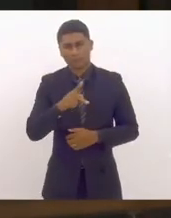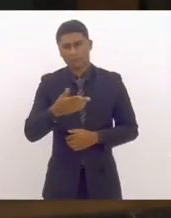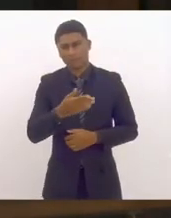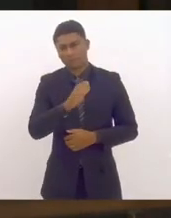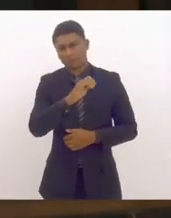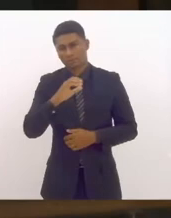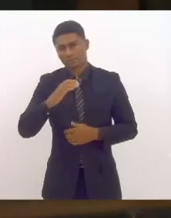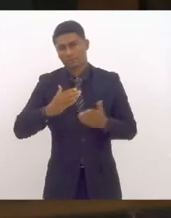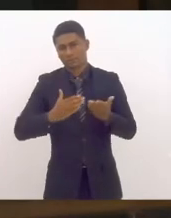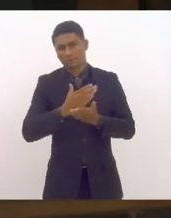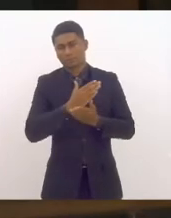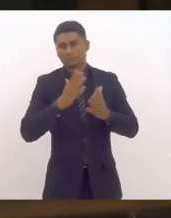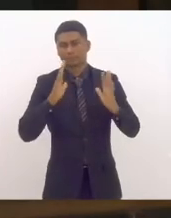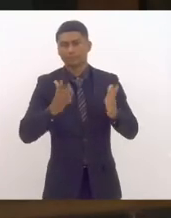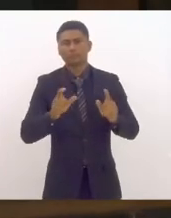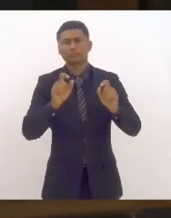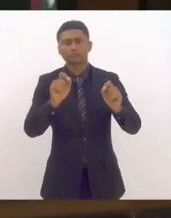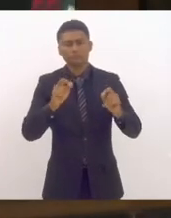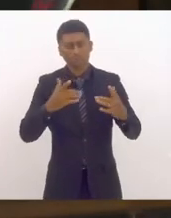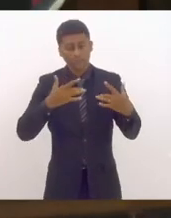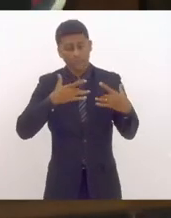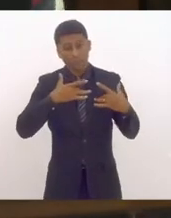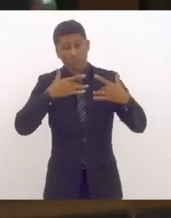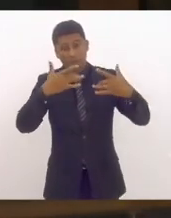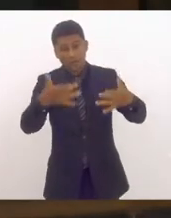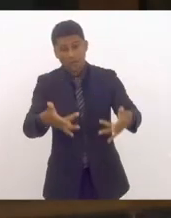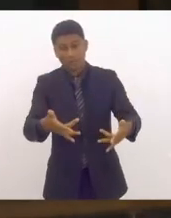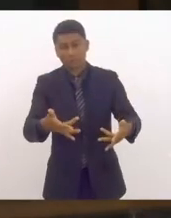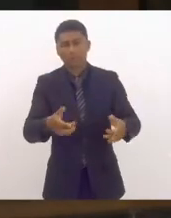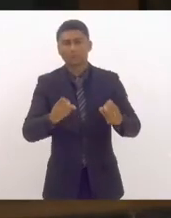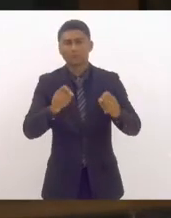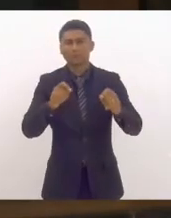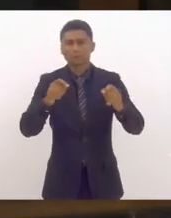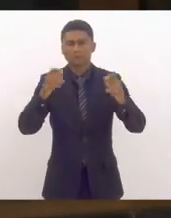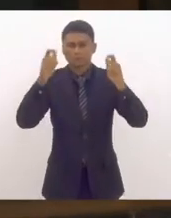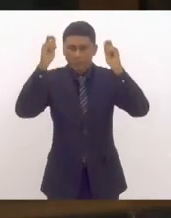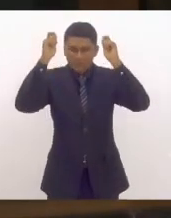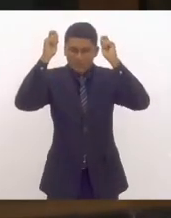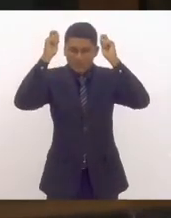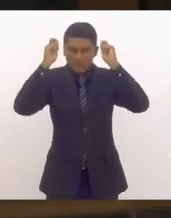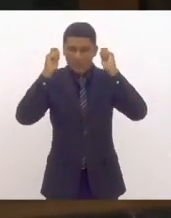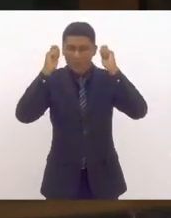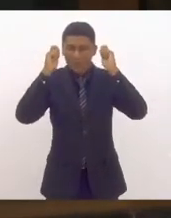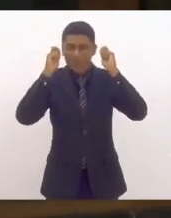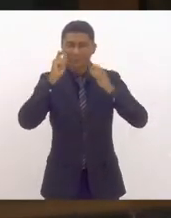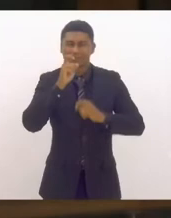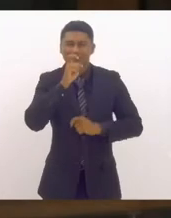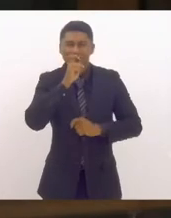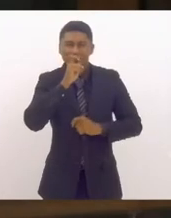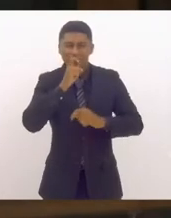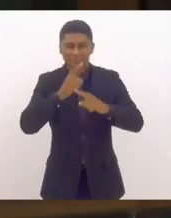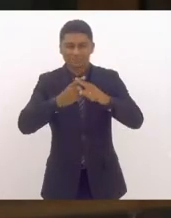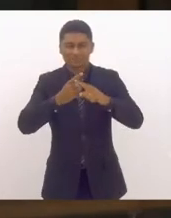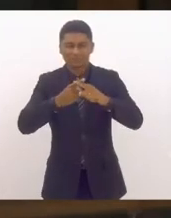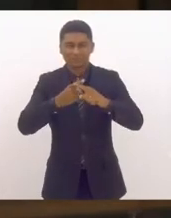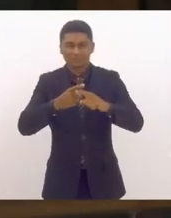casa, uma doação de tocas de frio, porque quando chega no